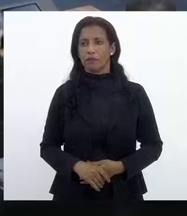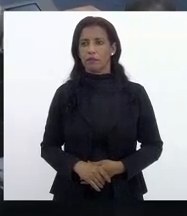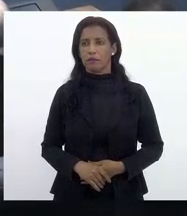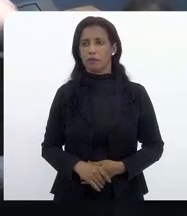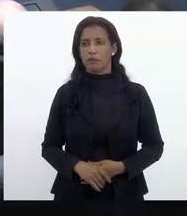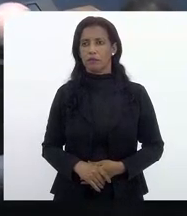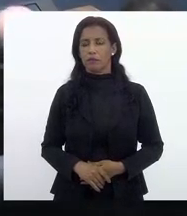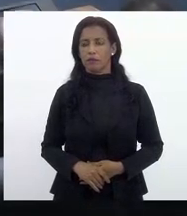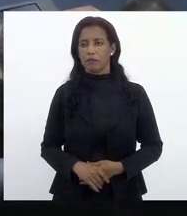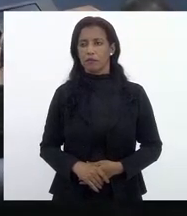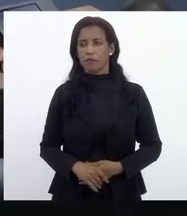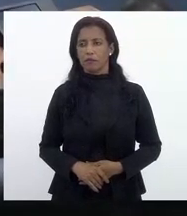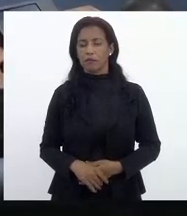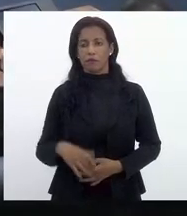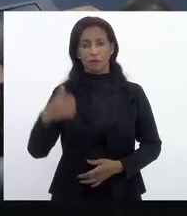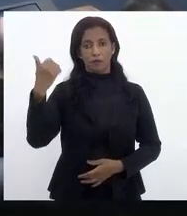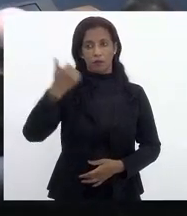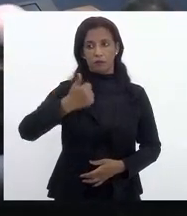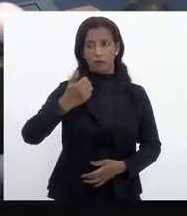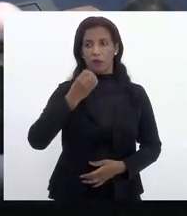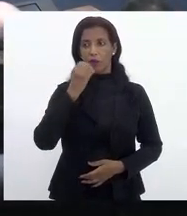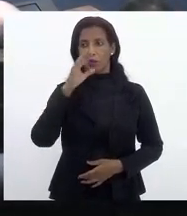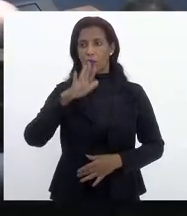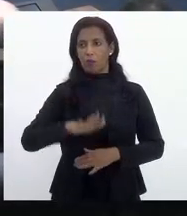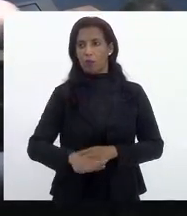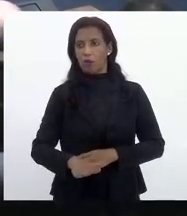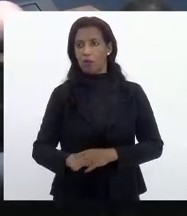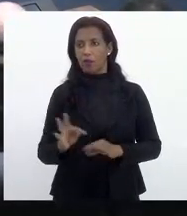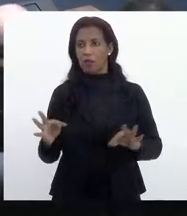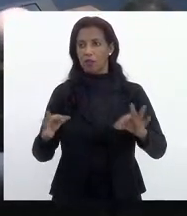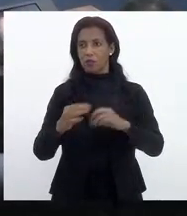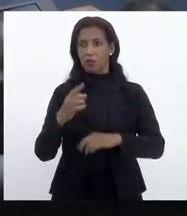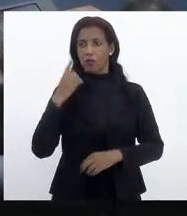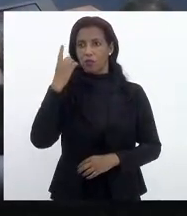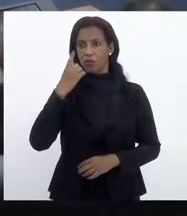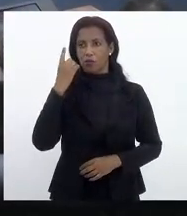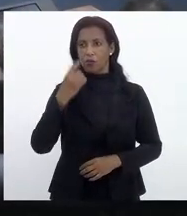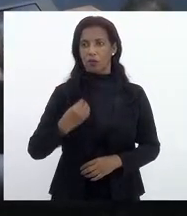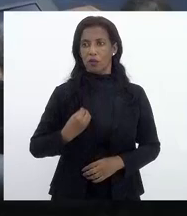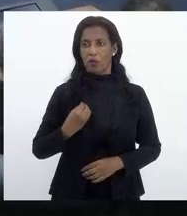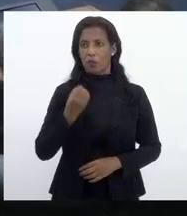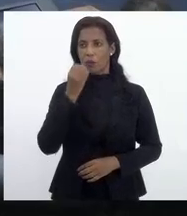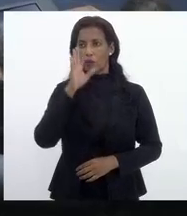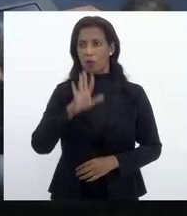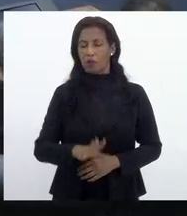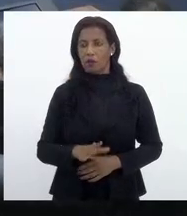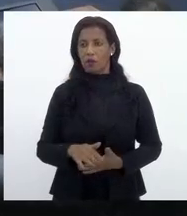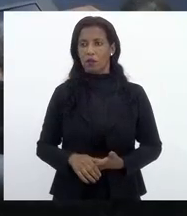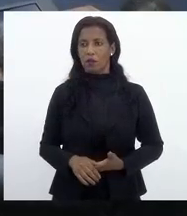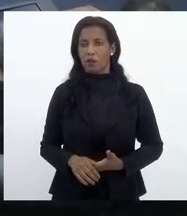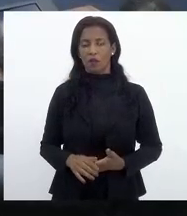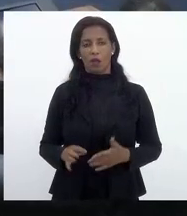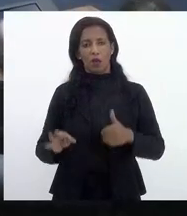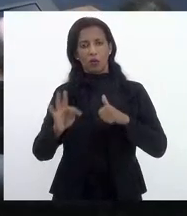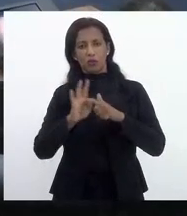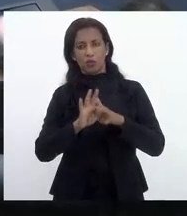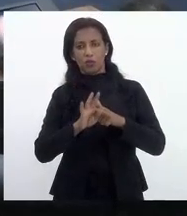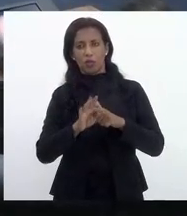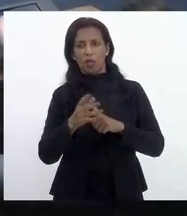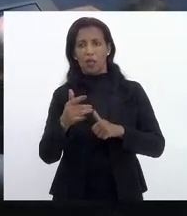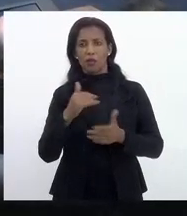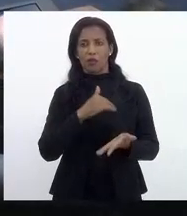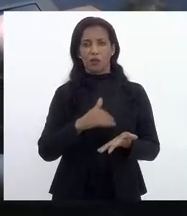o Alan também lugar Boa tarde a todos os deputados aqui presente Boa tarde a todos aos quadros técnicos